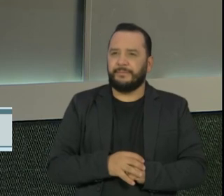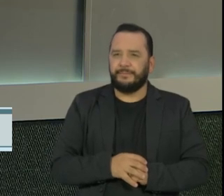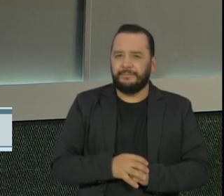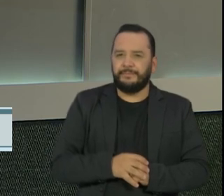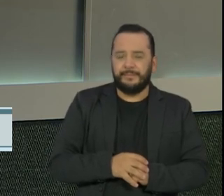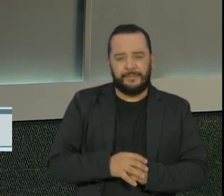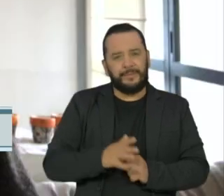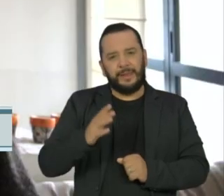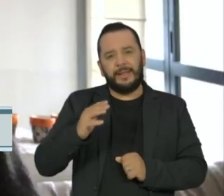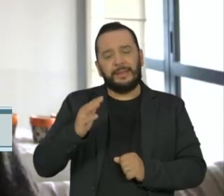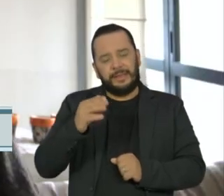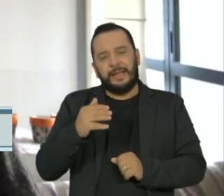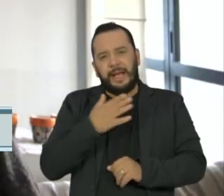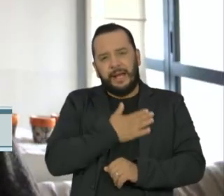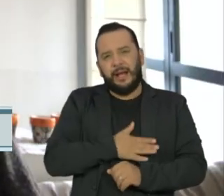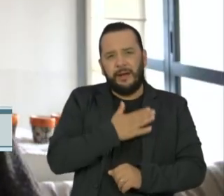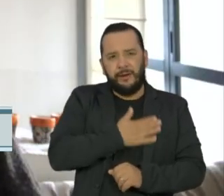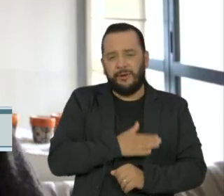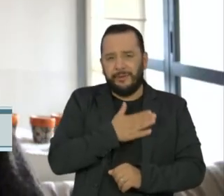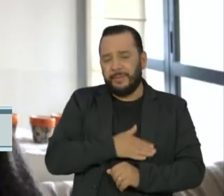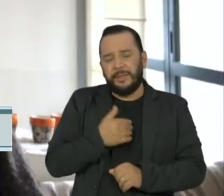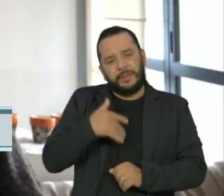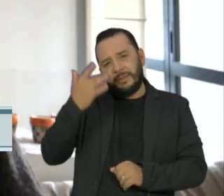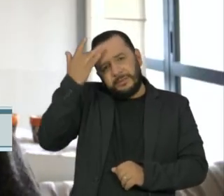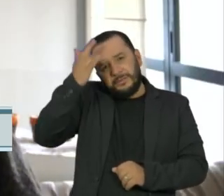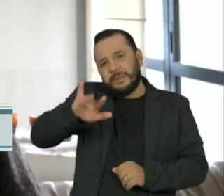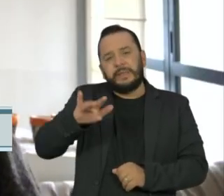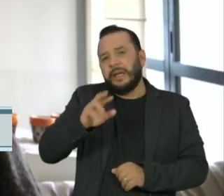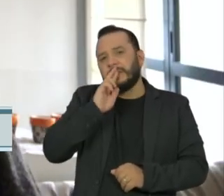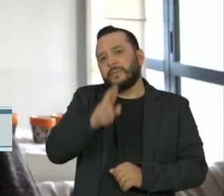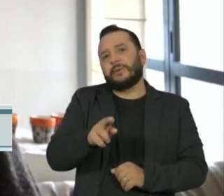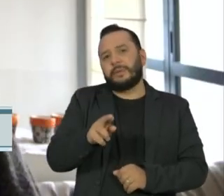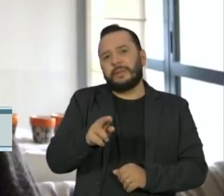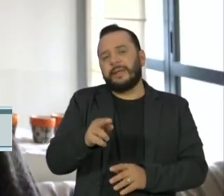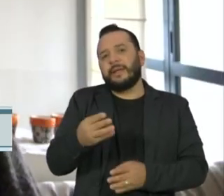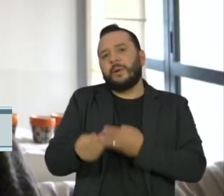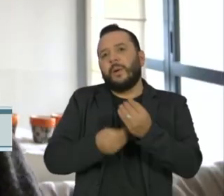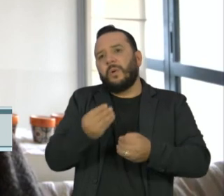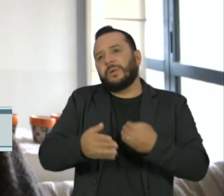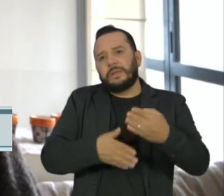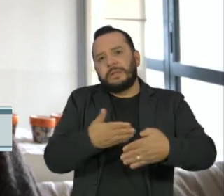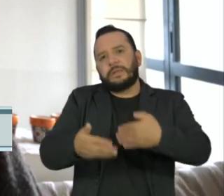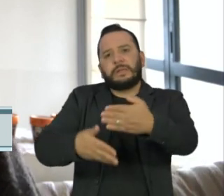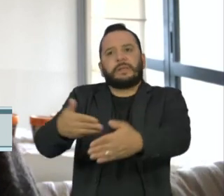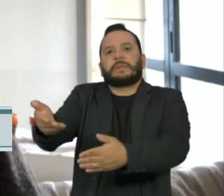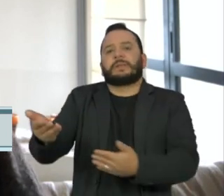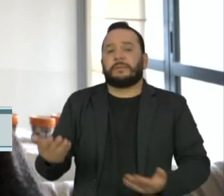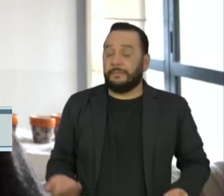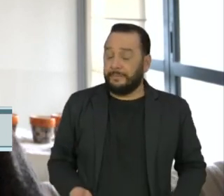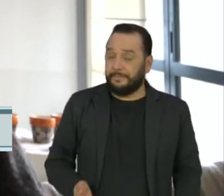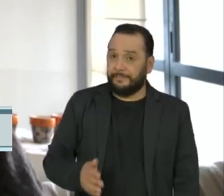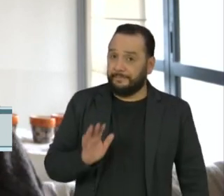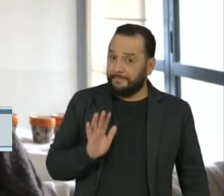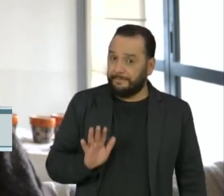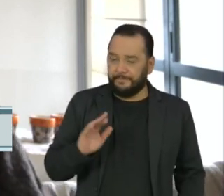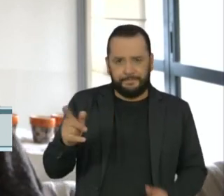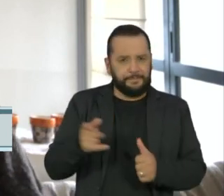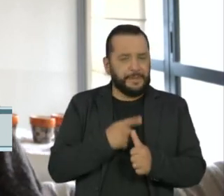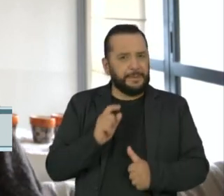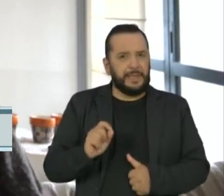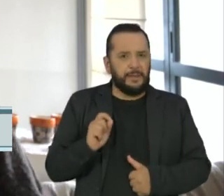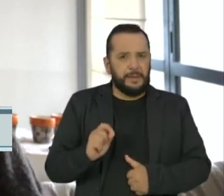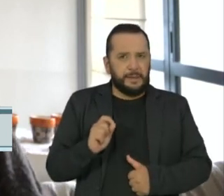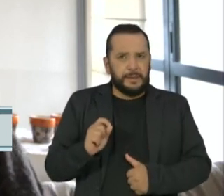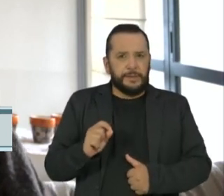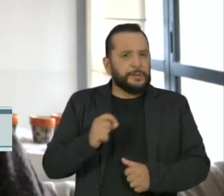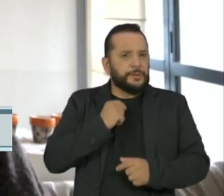o impacto que isso pode trazer, mas quais seriam as implicações possíveis, né, desse achado? Primeiro, que ao responder